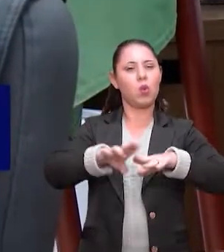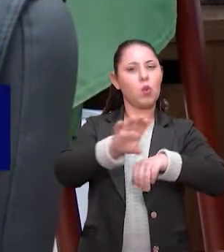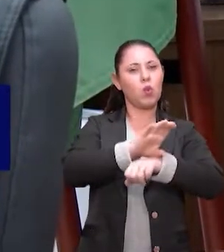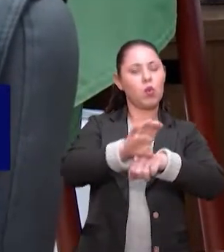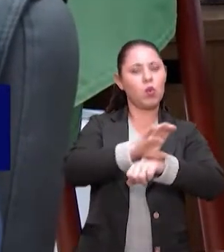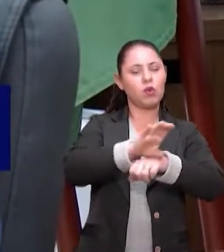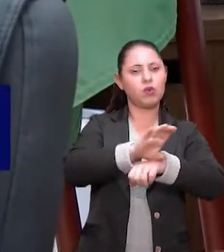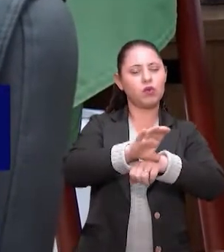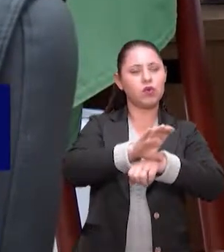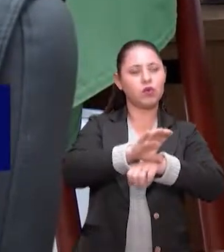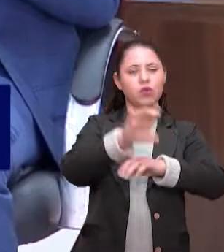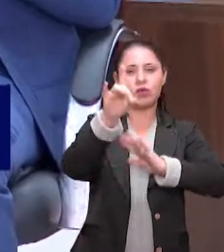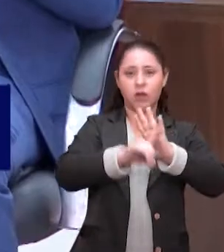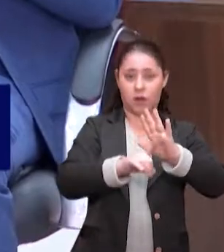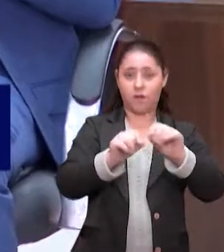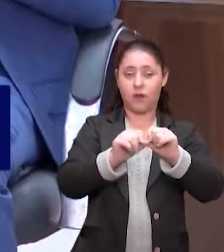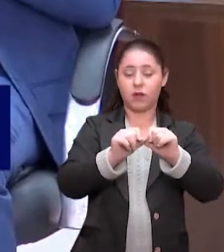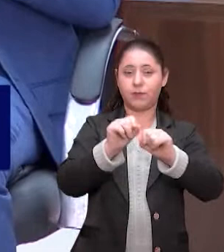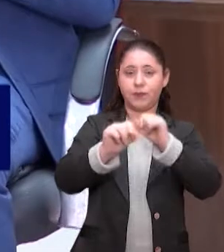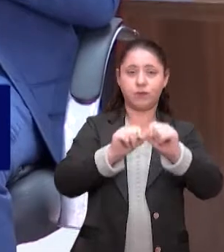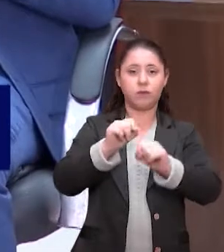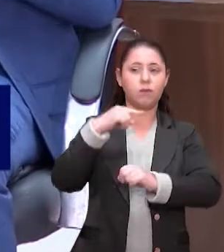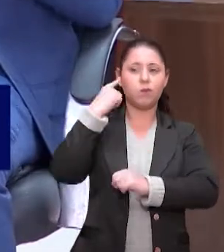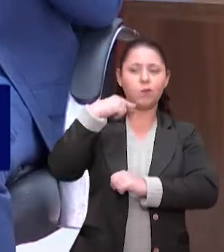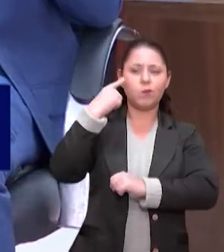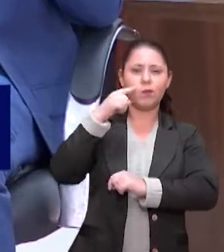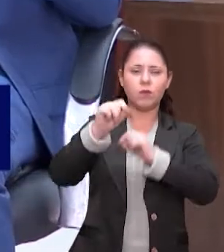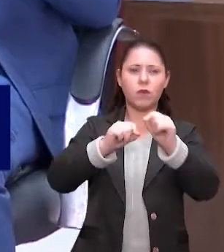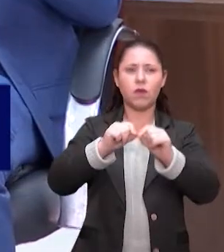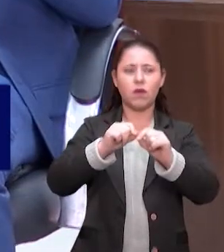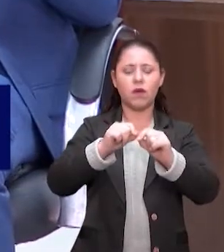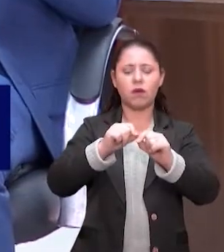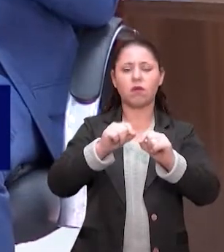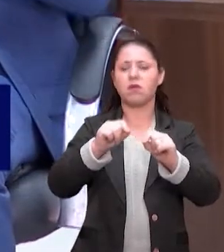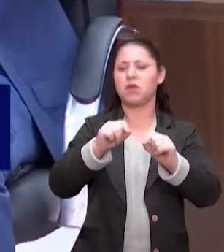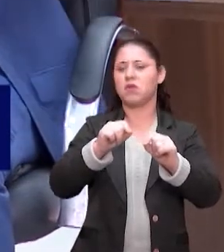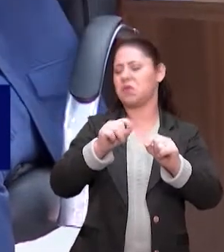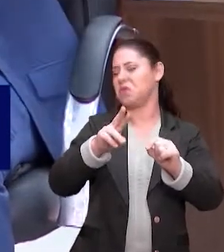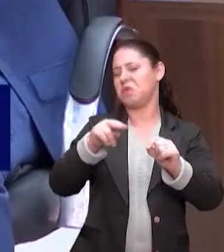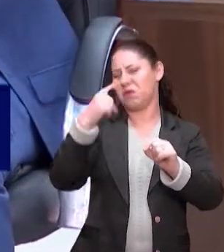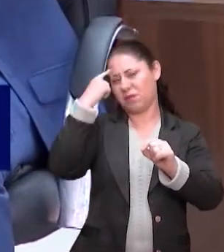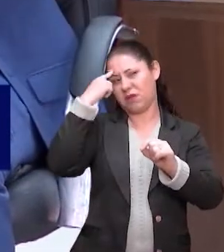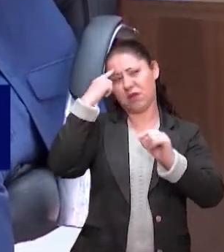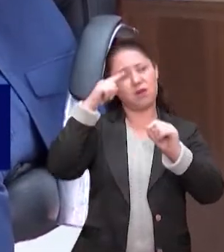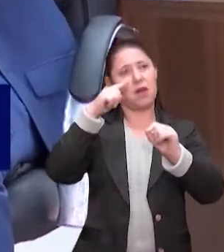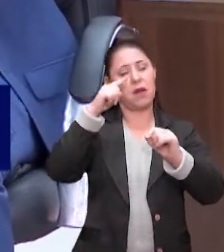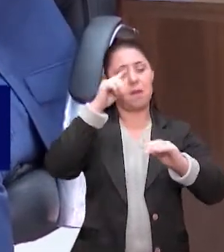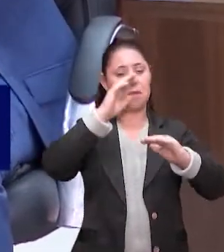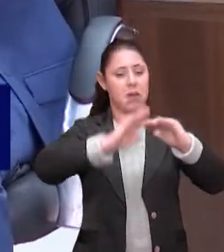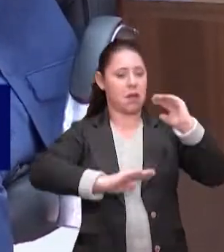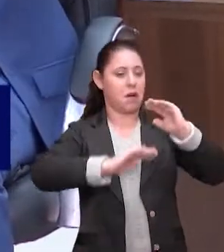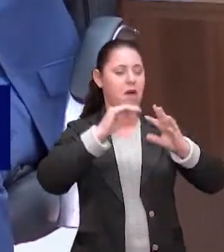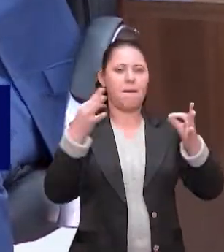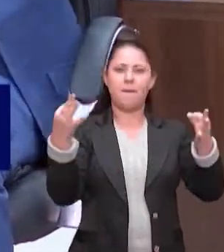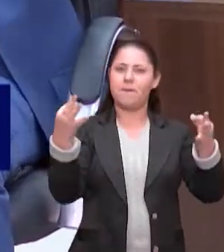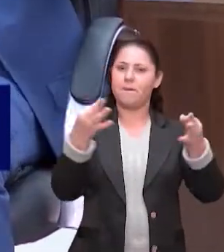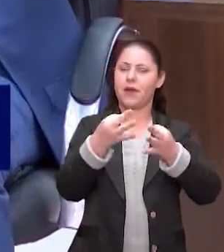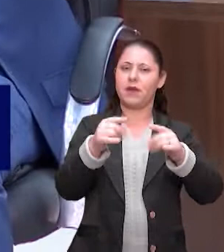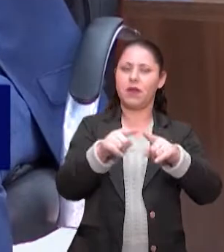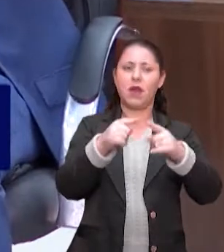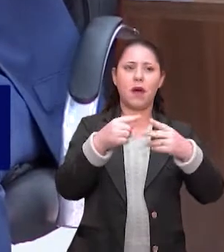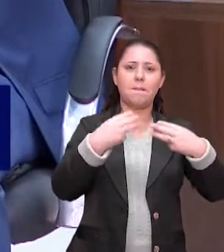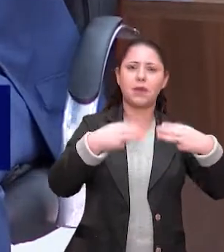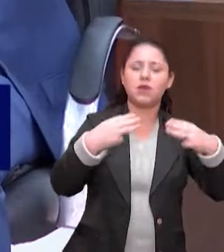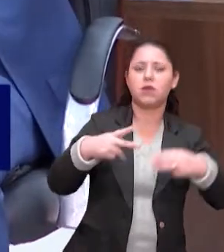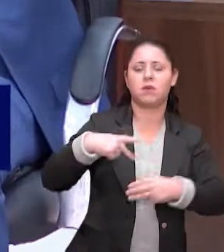quis ser uma coisa só, advogado. Eu jamais pensei em seguir as brilhantes carreiras que existem,